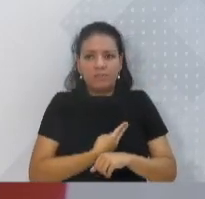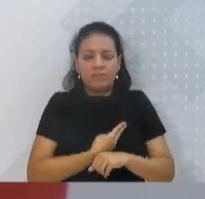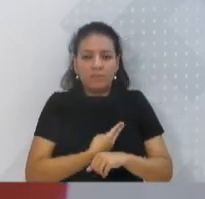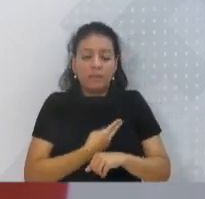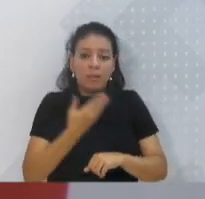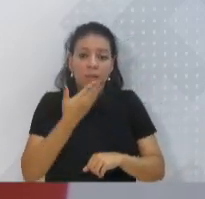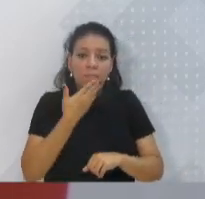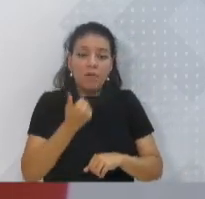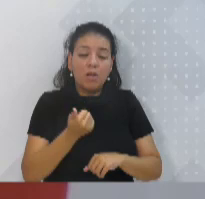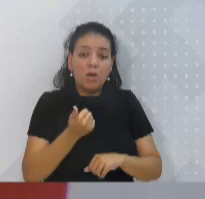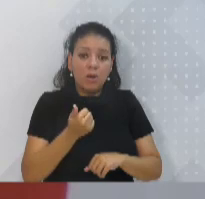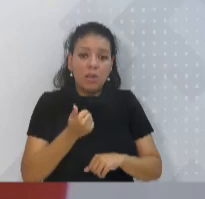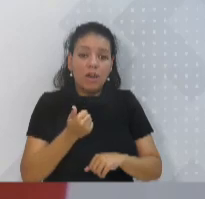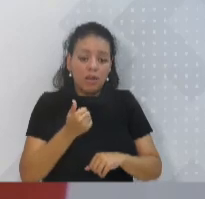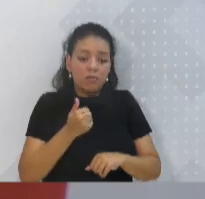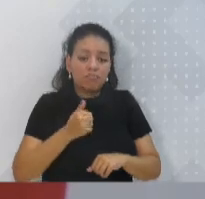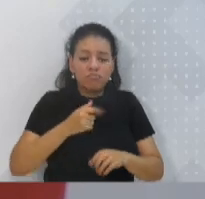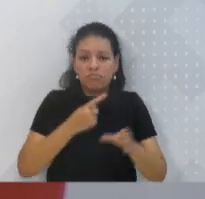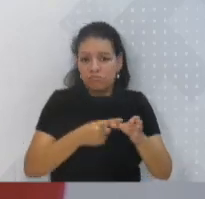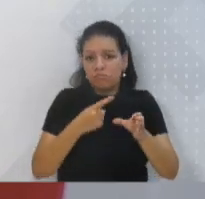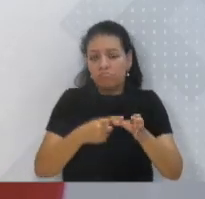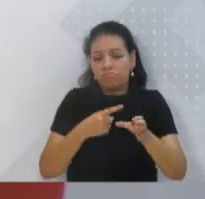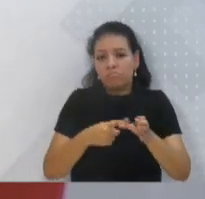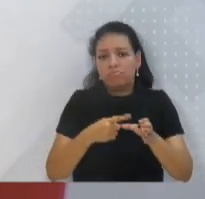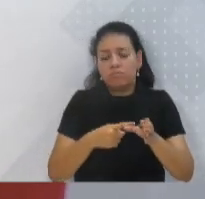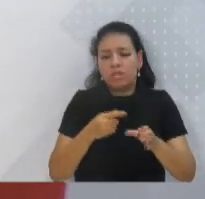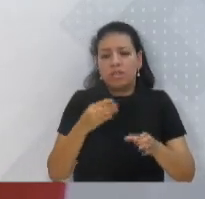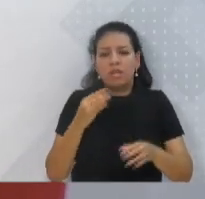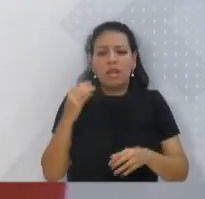isso que precisamos, e, quem sabe, possamos aí em